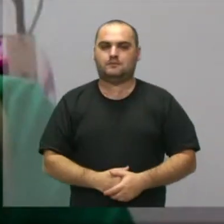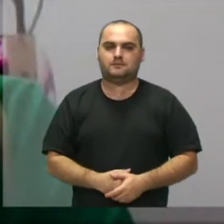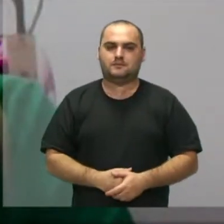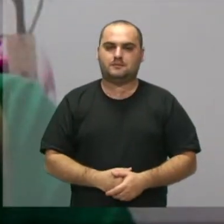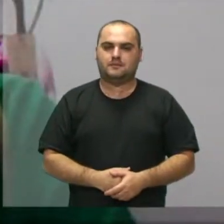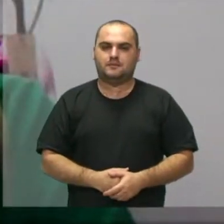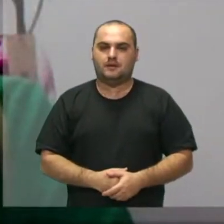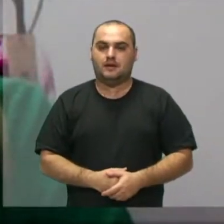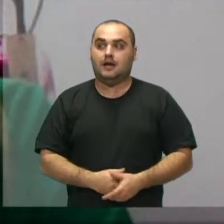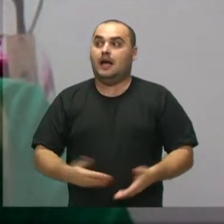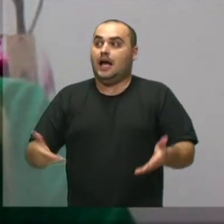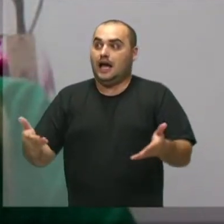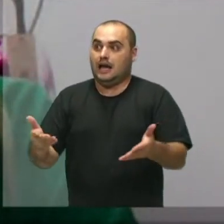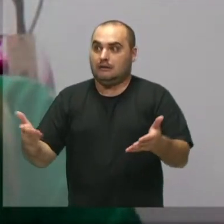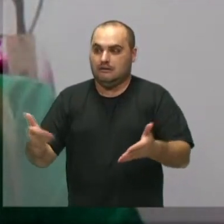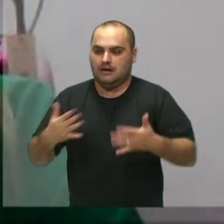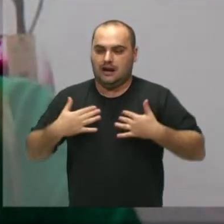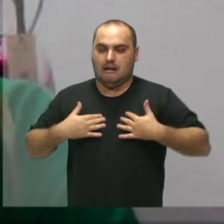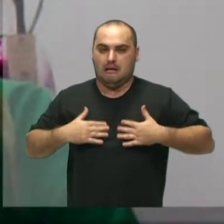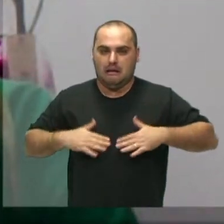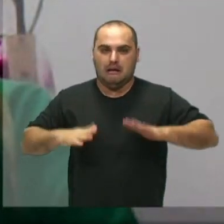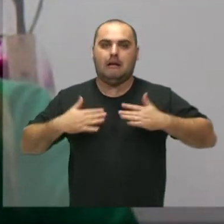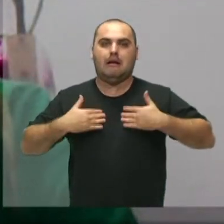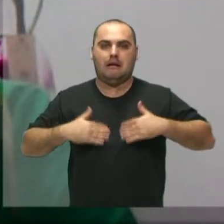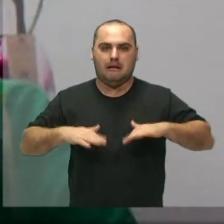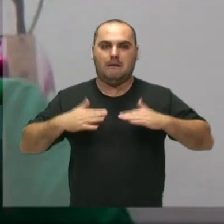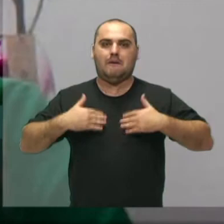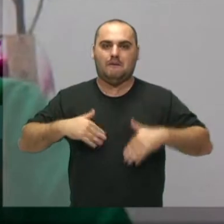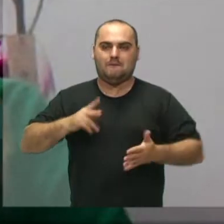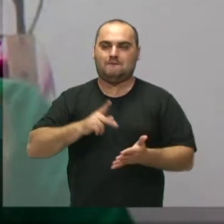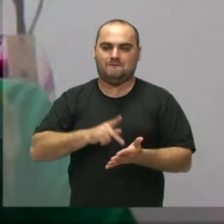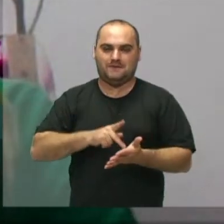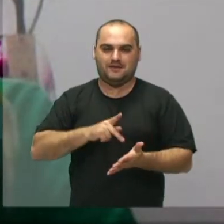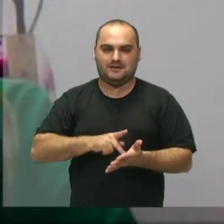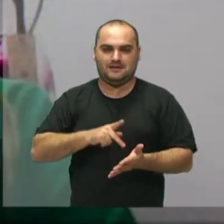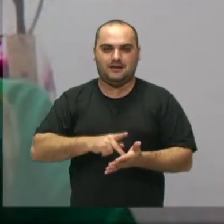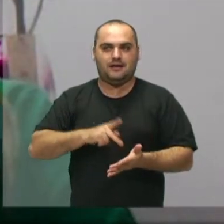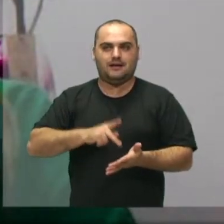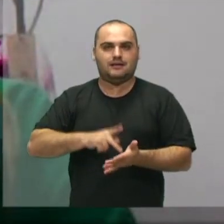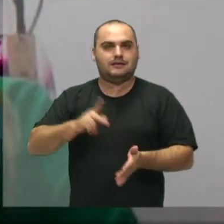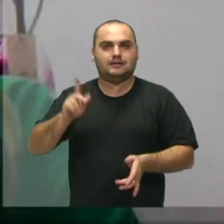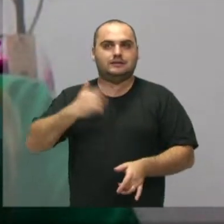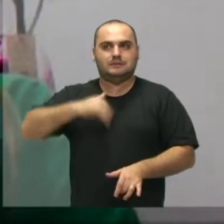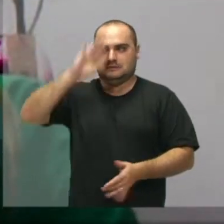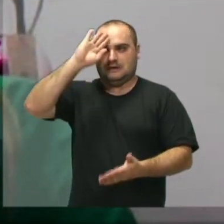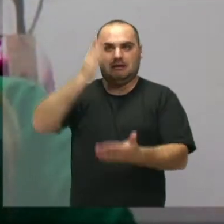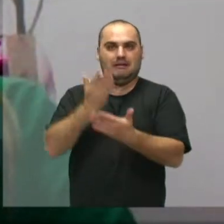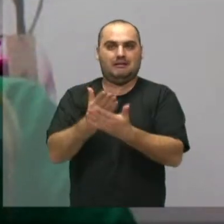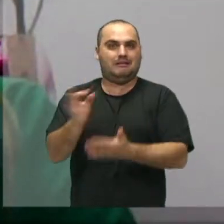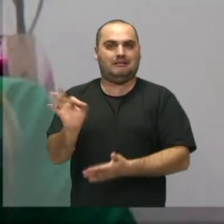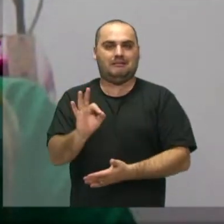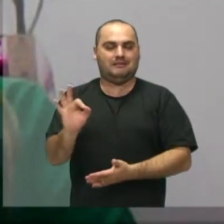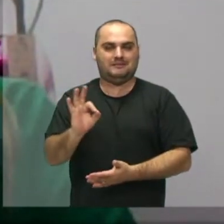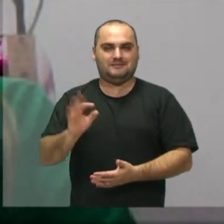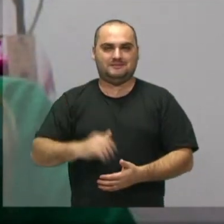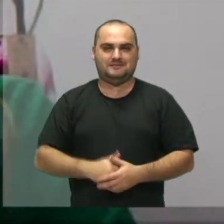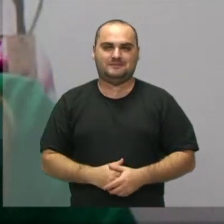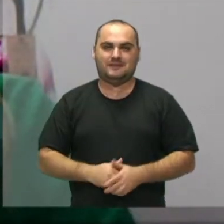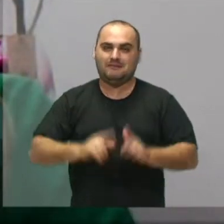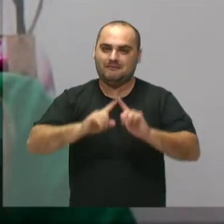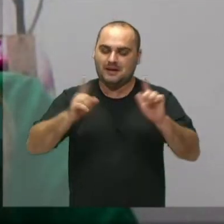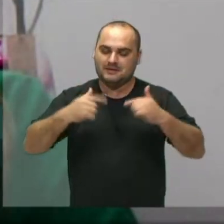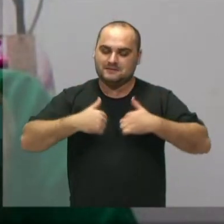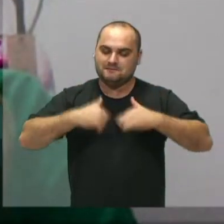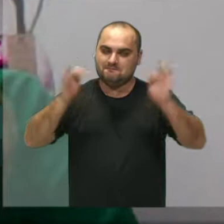Agora é que está baixando a adrenalina, né? Eu acho que, na verdade, não tinha caído a ficha ainda. Mas eu estou